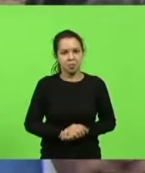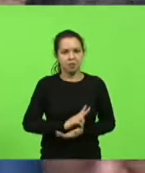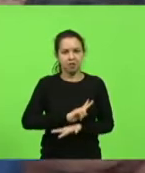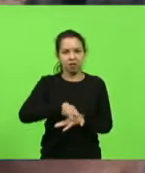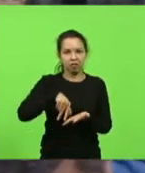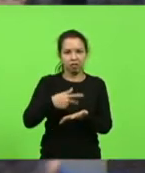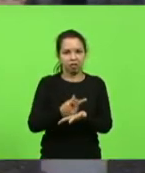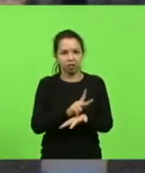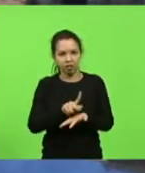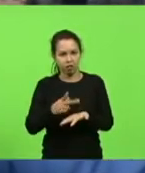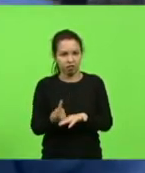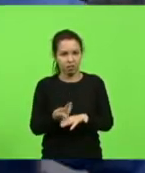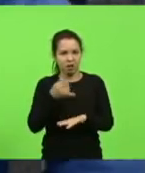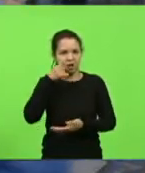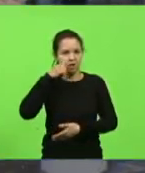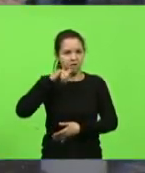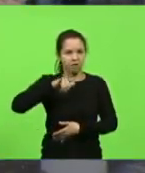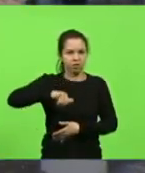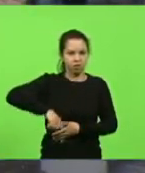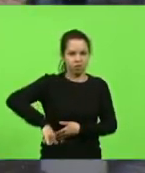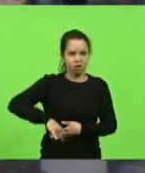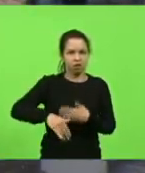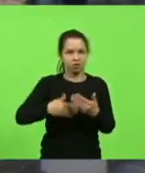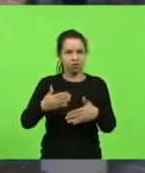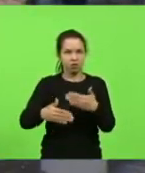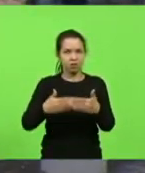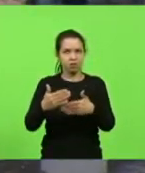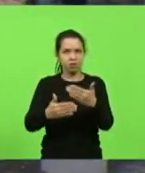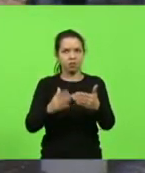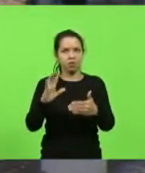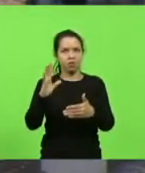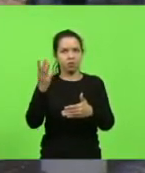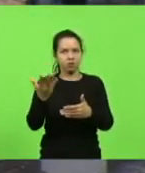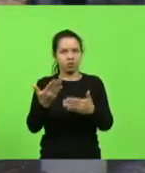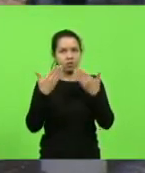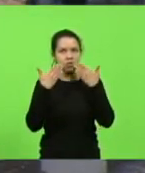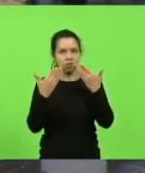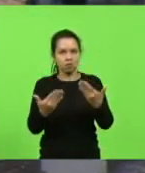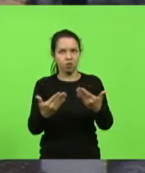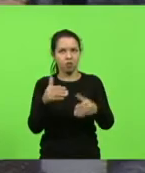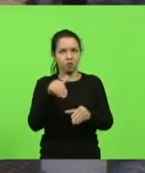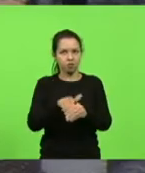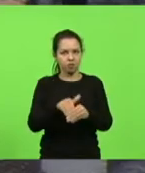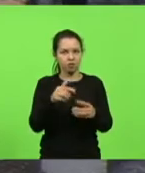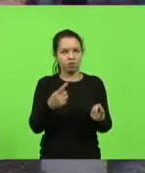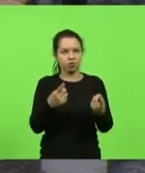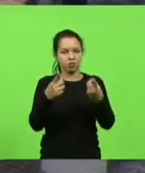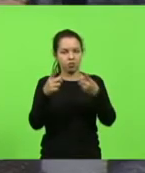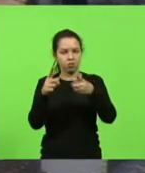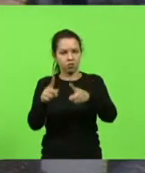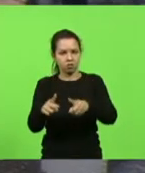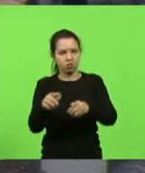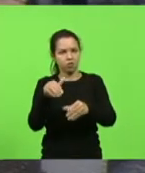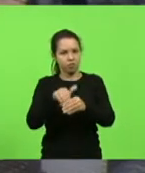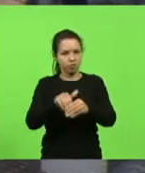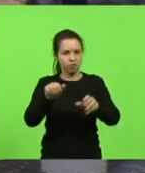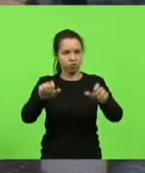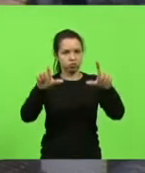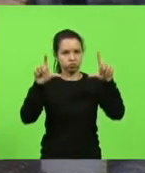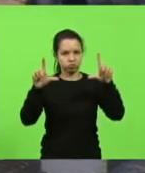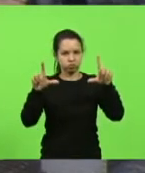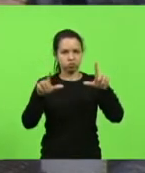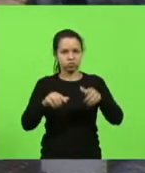se evitar o inevitável, para não se expor, se exponha, vota contra, vota no painel ainda. É isso,